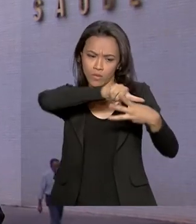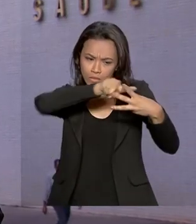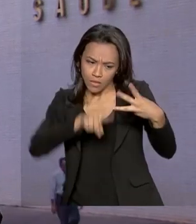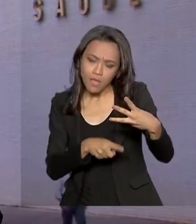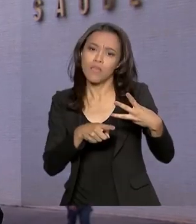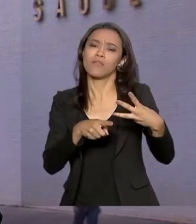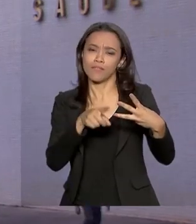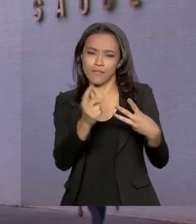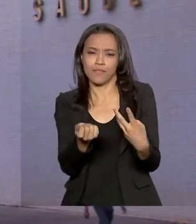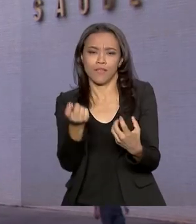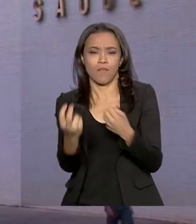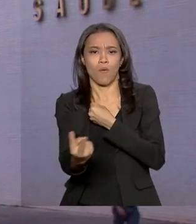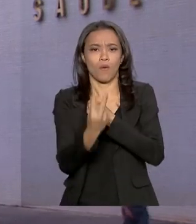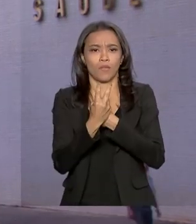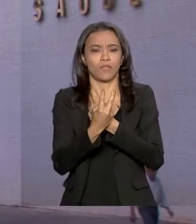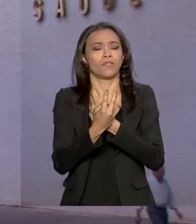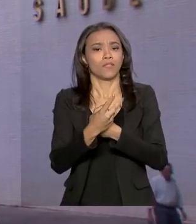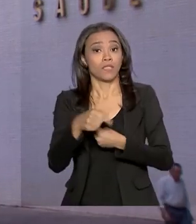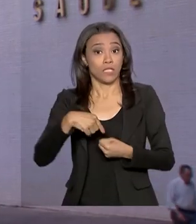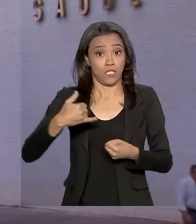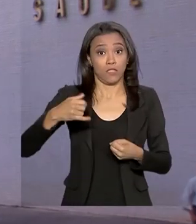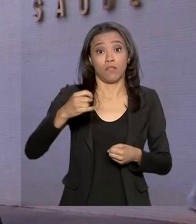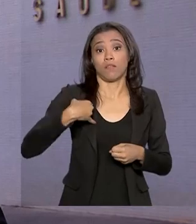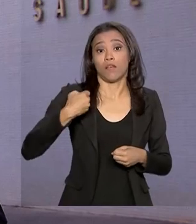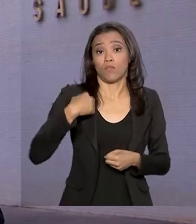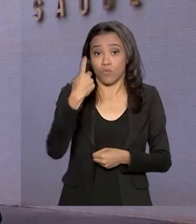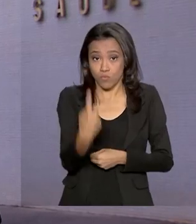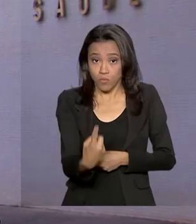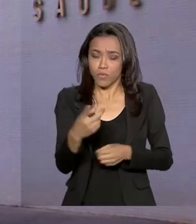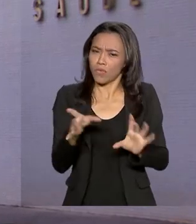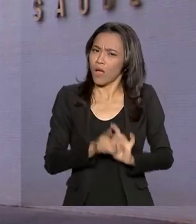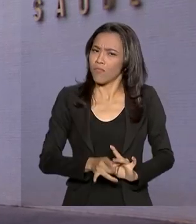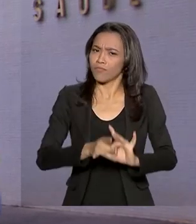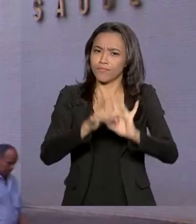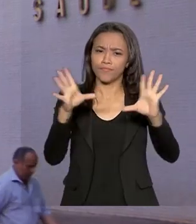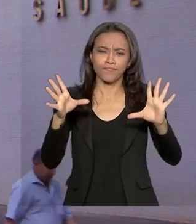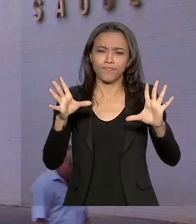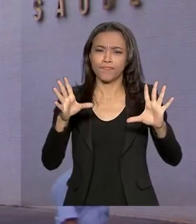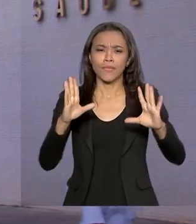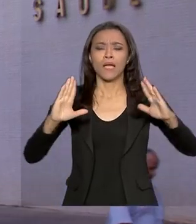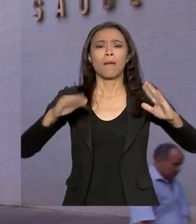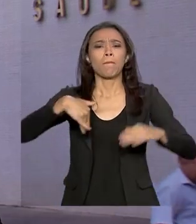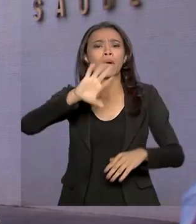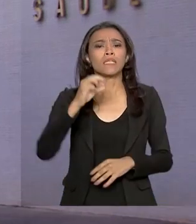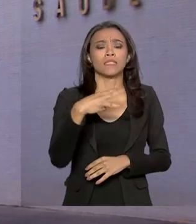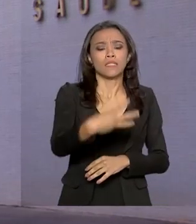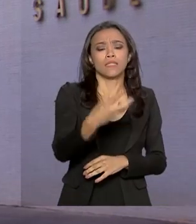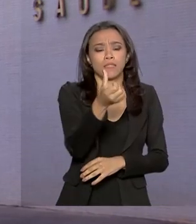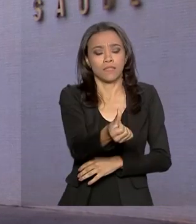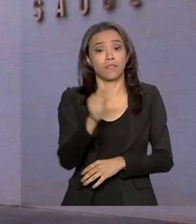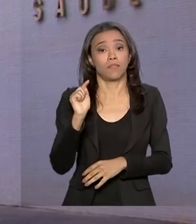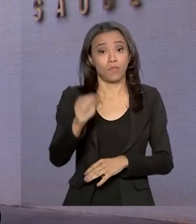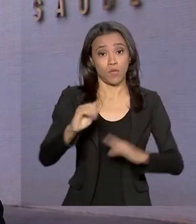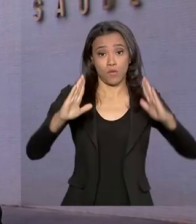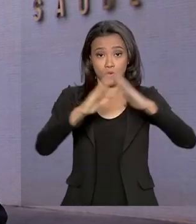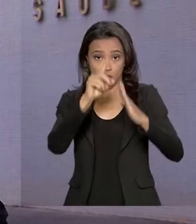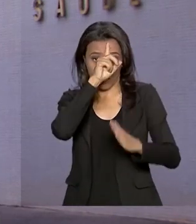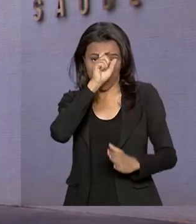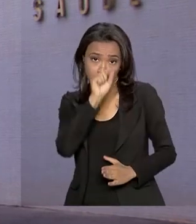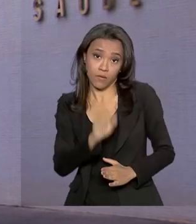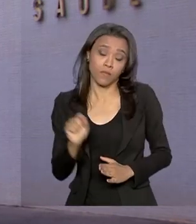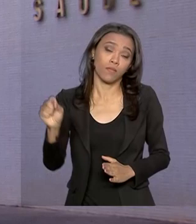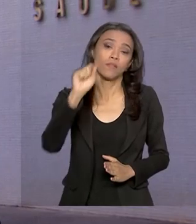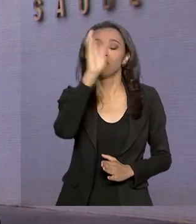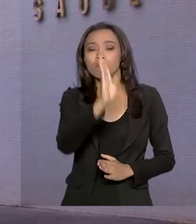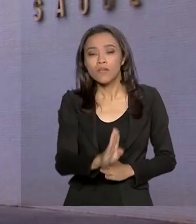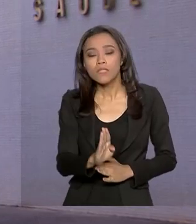e rubeula em crianças de um ano de idade está disponível em todos os mais de 36 mil postos de vacinação em todo